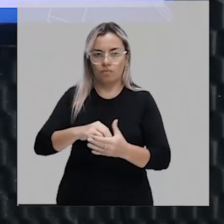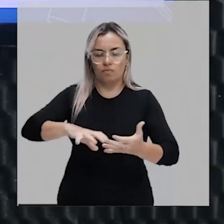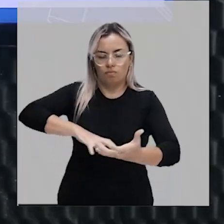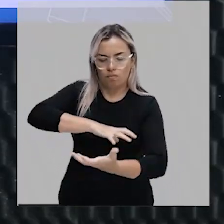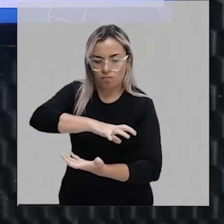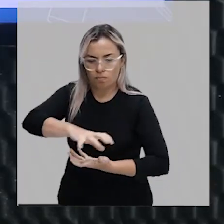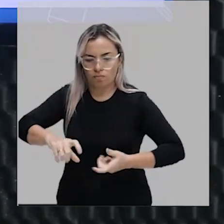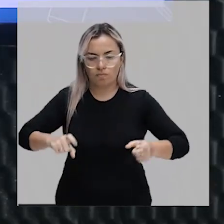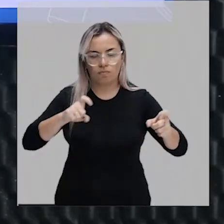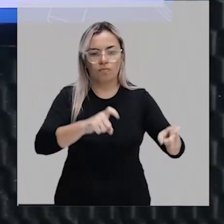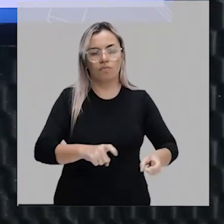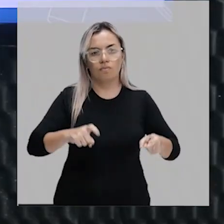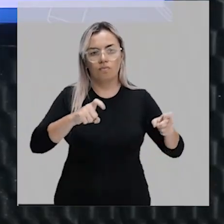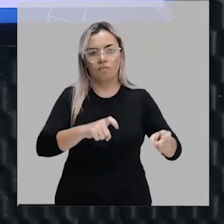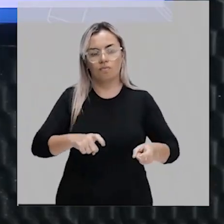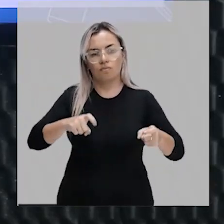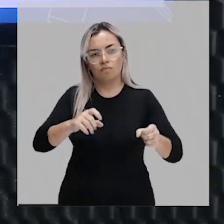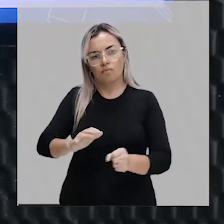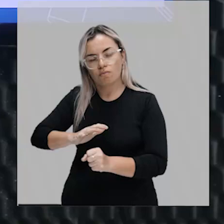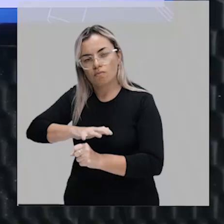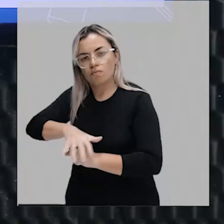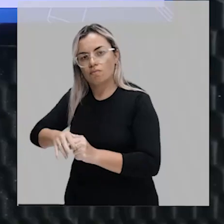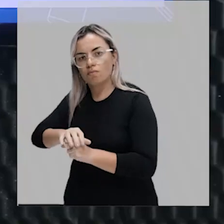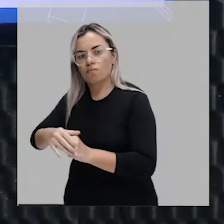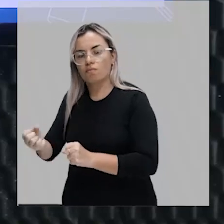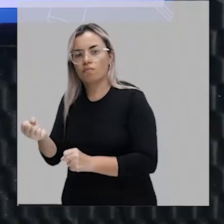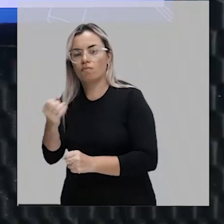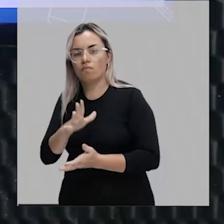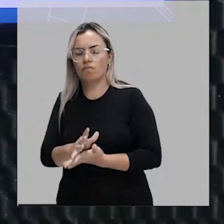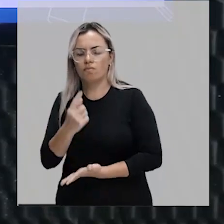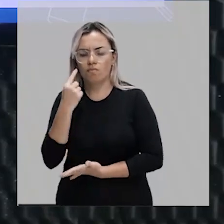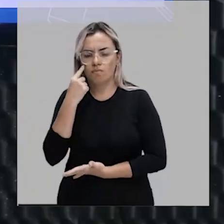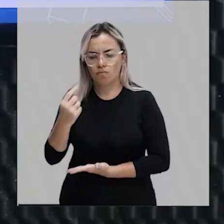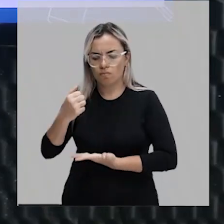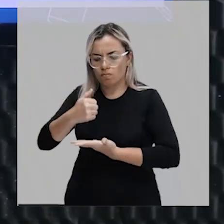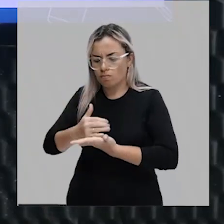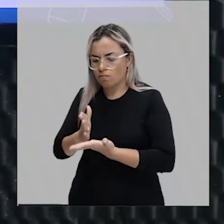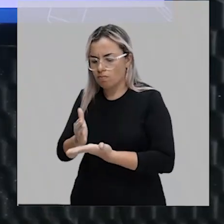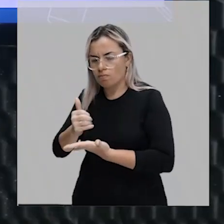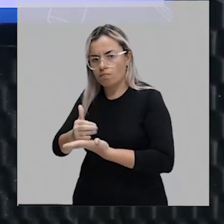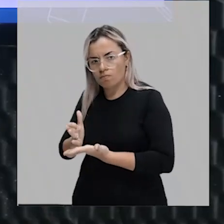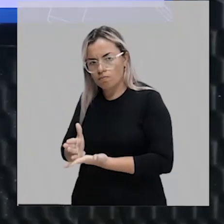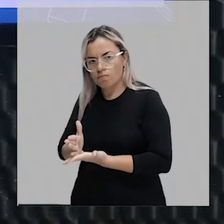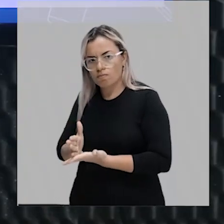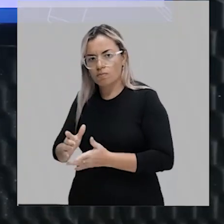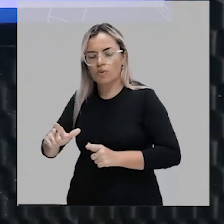revolução agrícola, aqui no Neolítico, nós iremos observar uma divisão de funções.